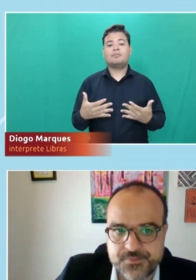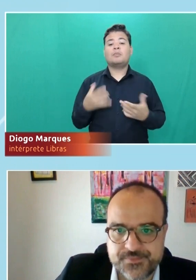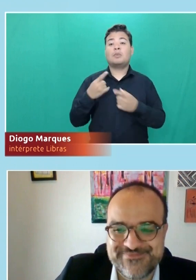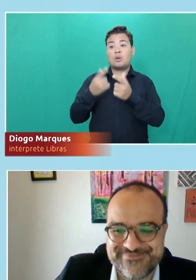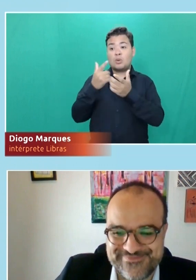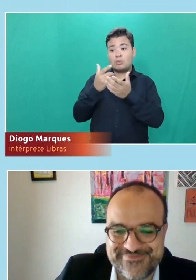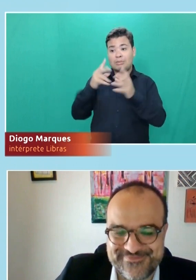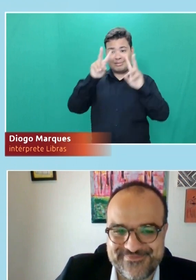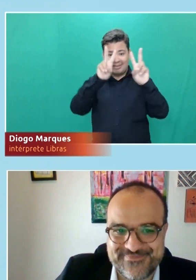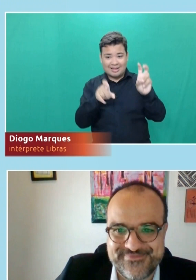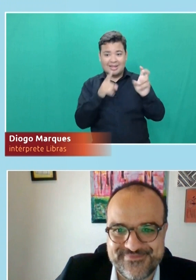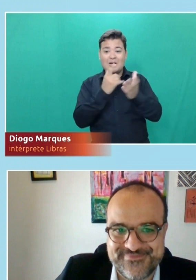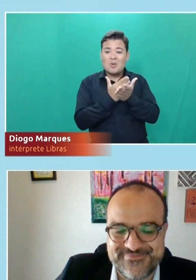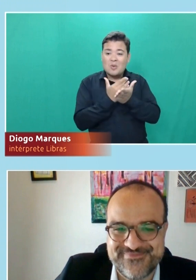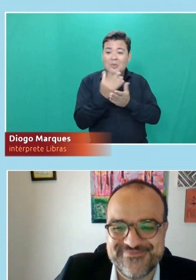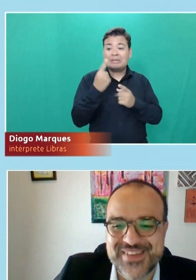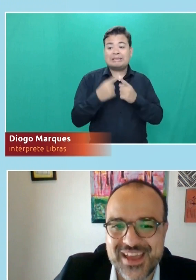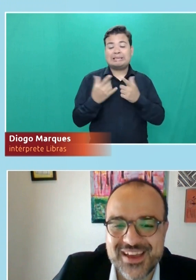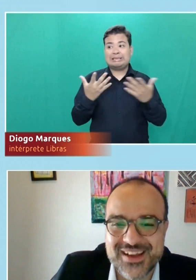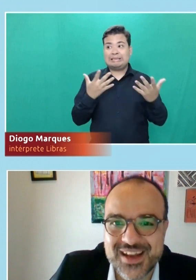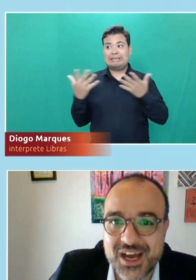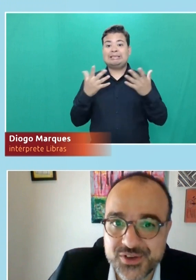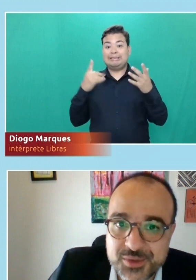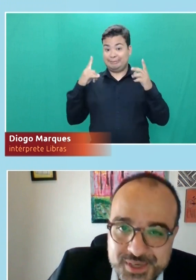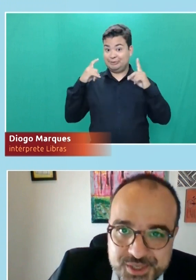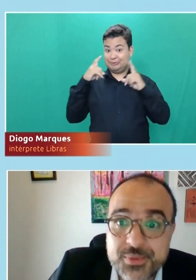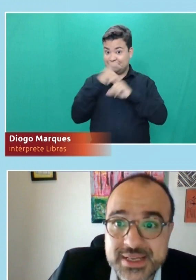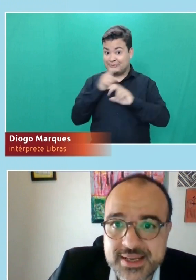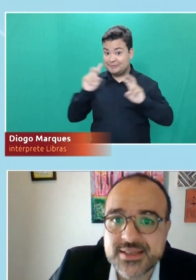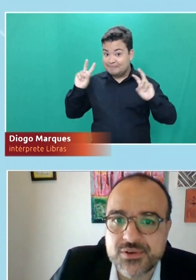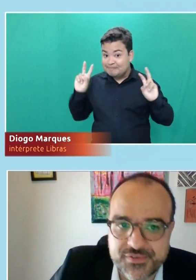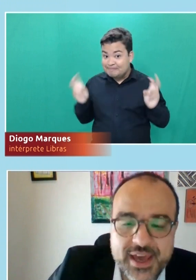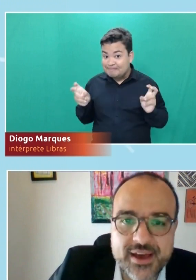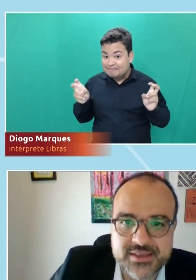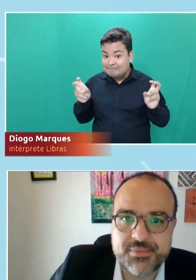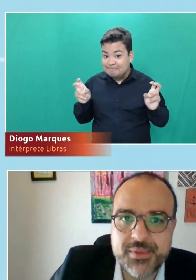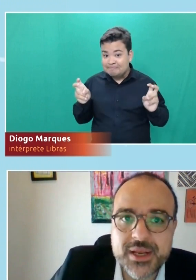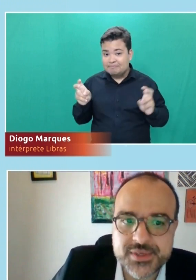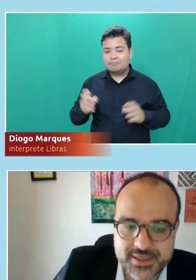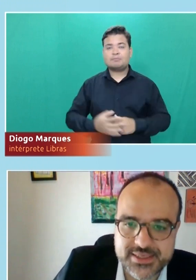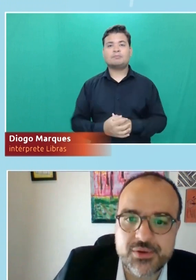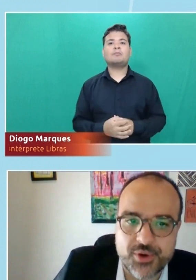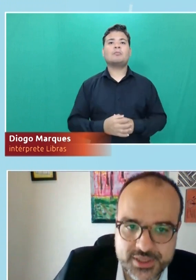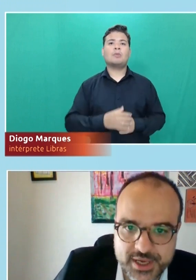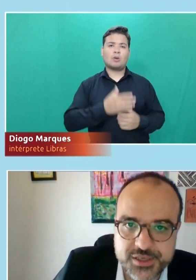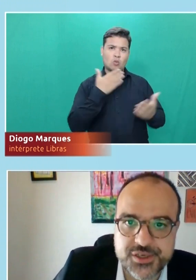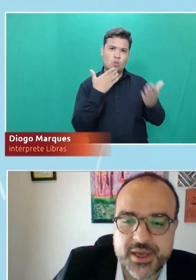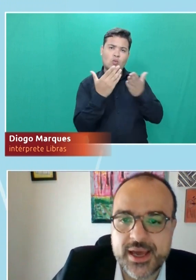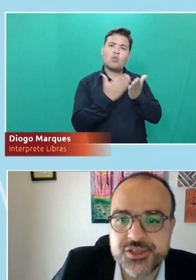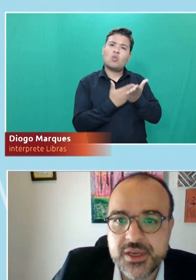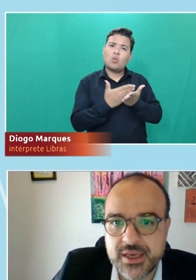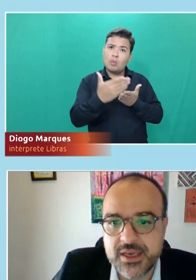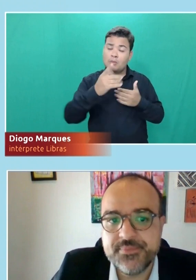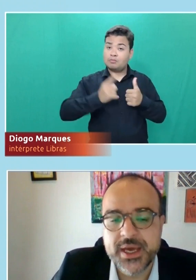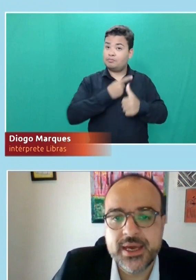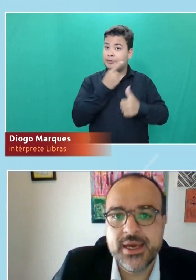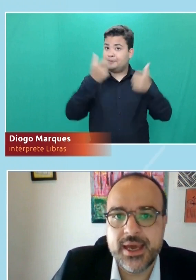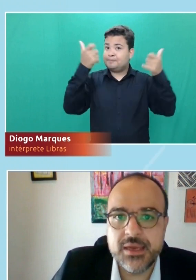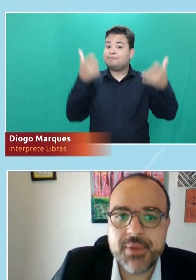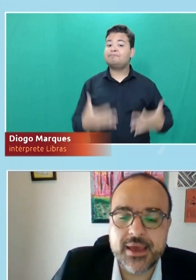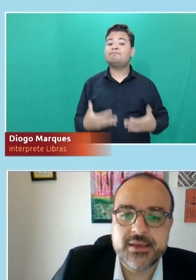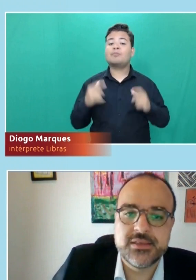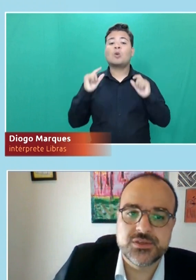assunto tão espinhoso. Claro, acho que para a gente começar essa conversa, a primeira constatação importante é a de